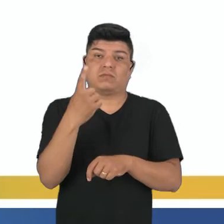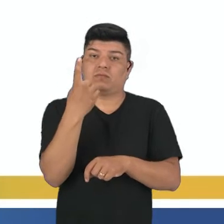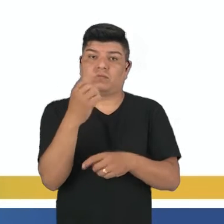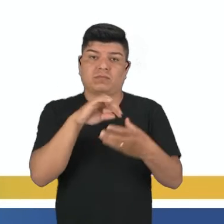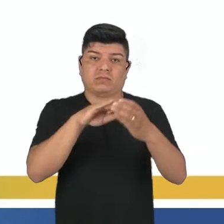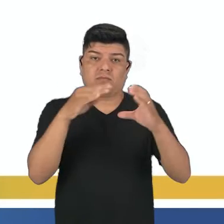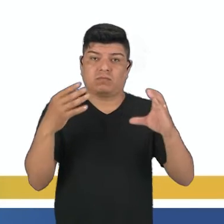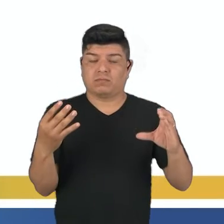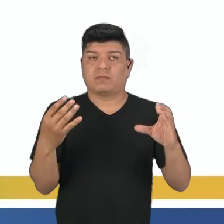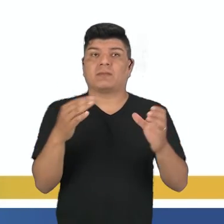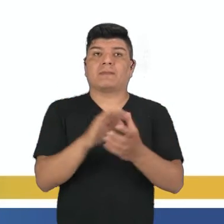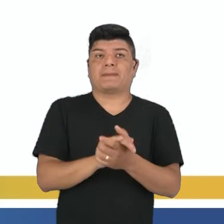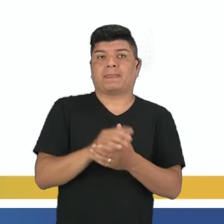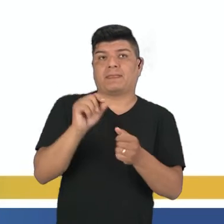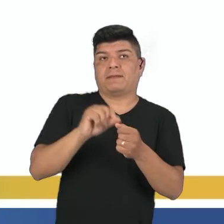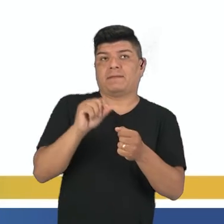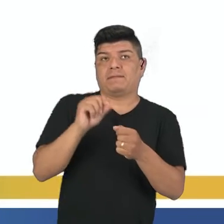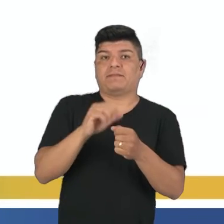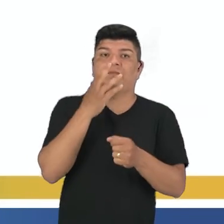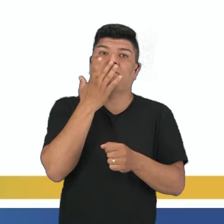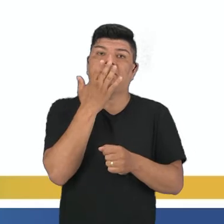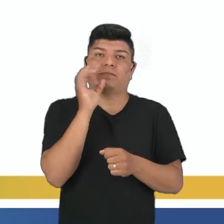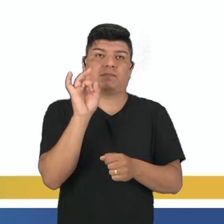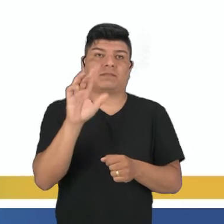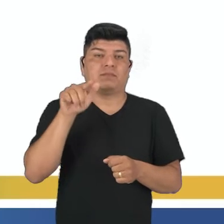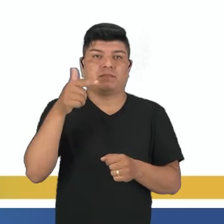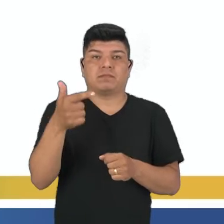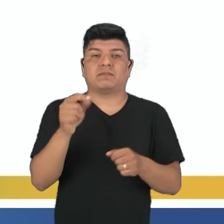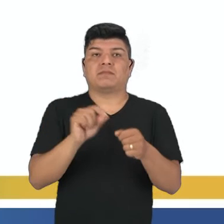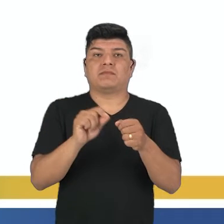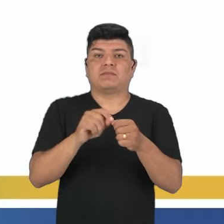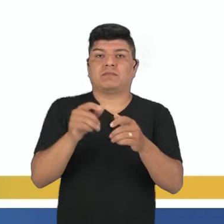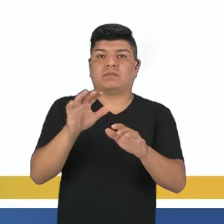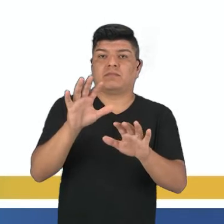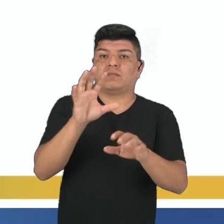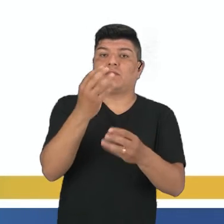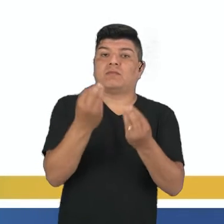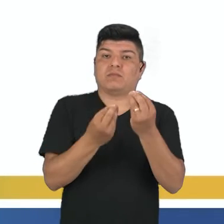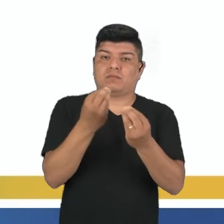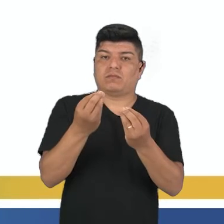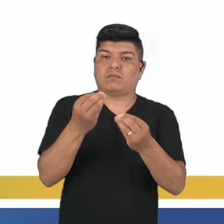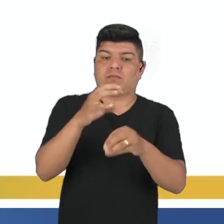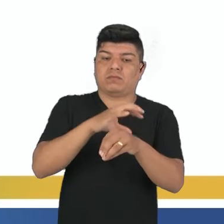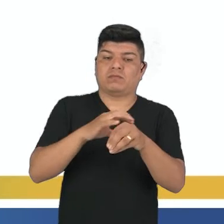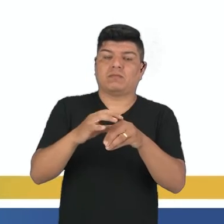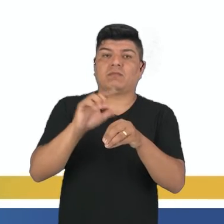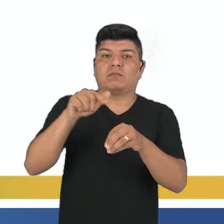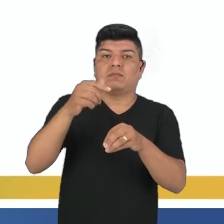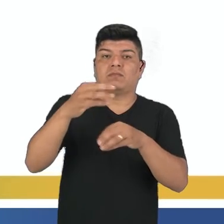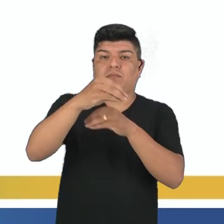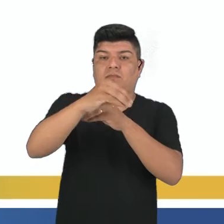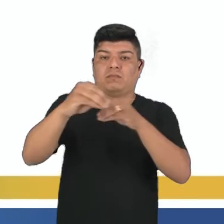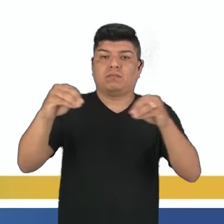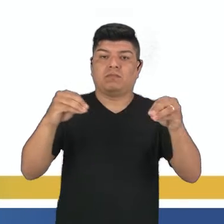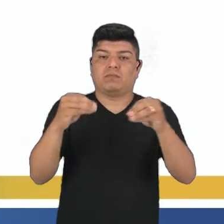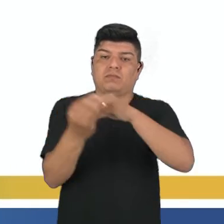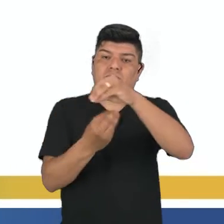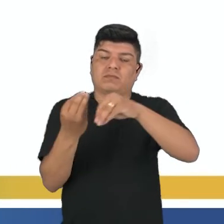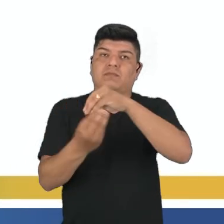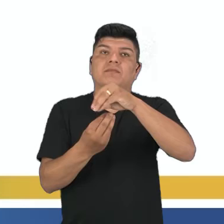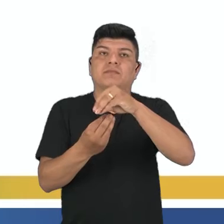das características. Fez só com as cores e fez só com o formato. Depois ele cruzou, então, as ervilhas que